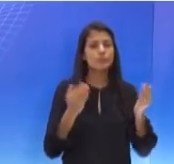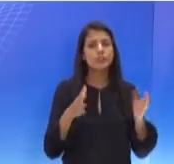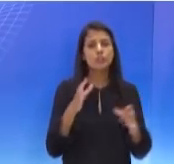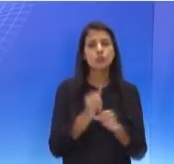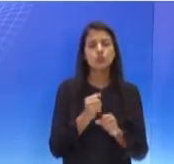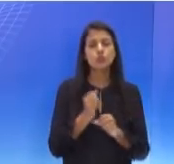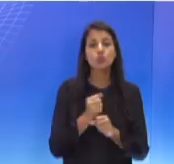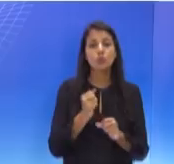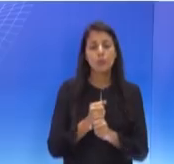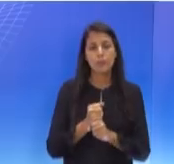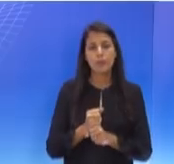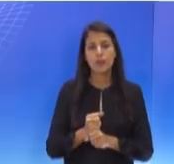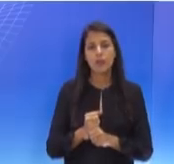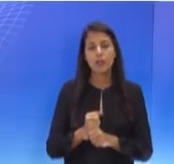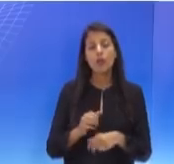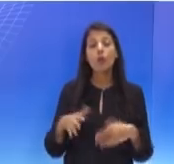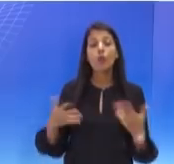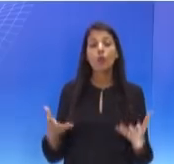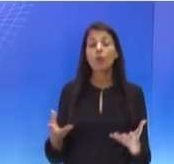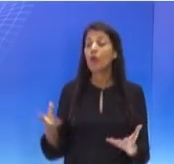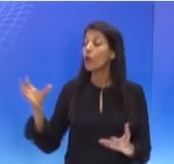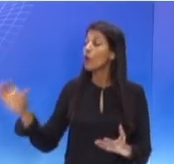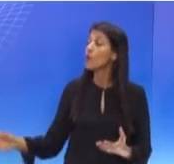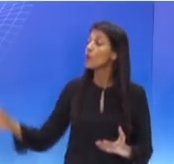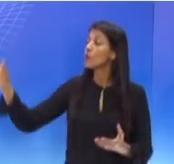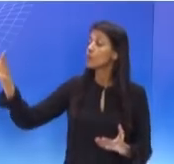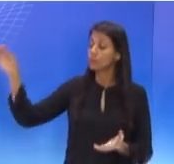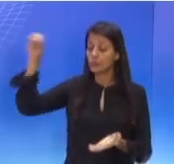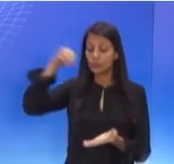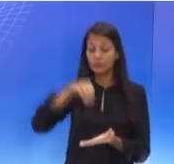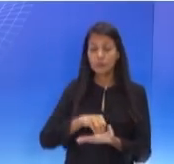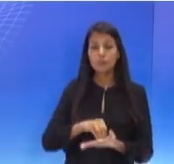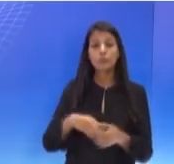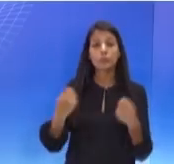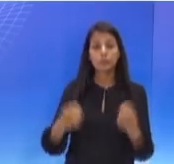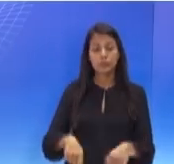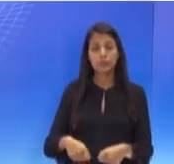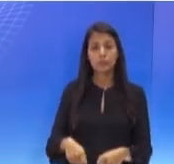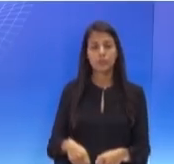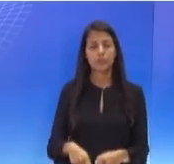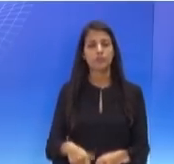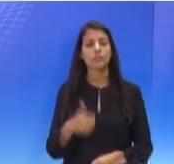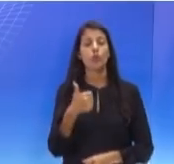uma delas. Na caixa 1, 86 vezes 86 deu